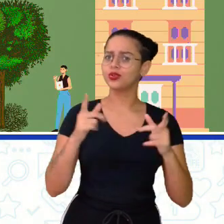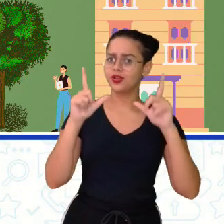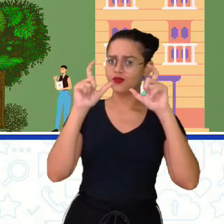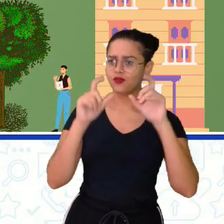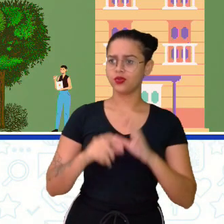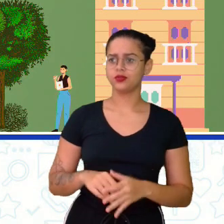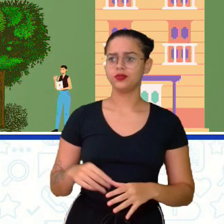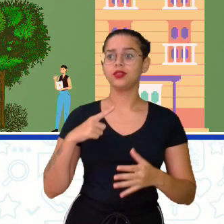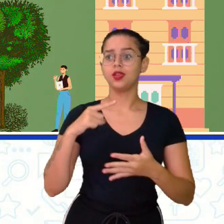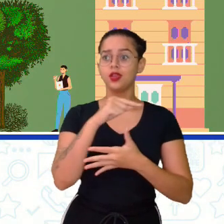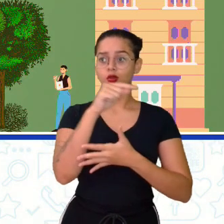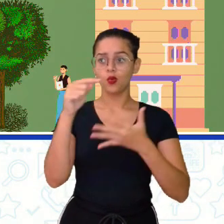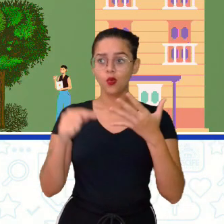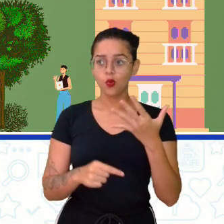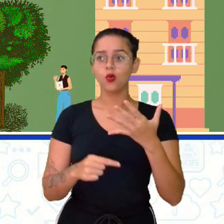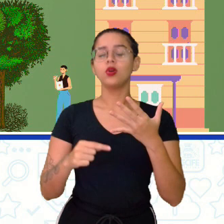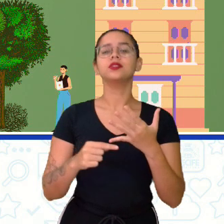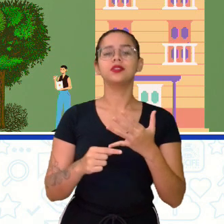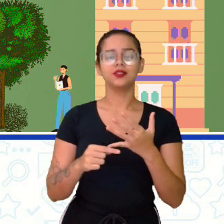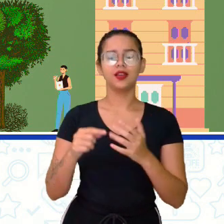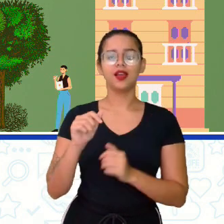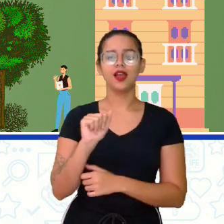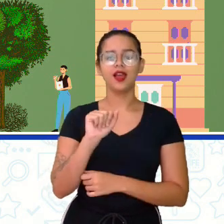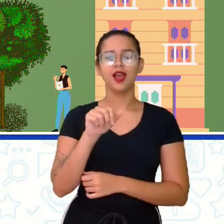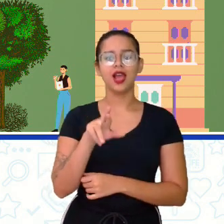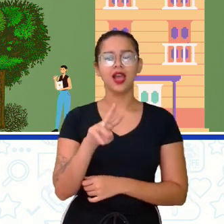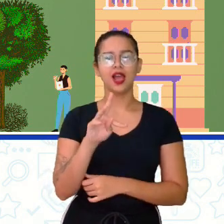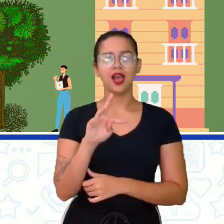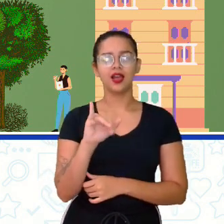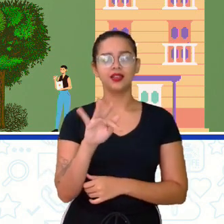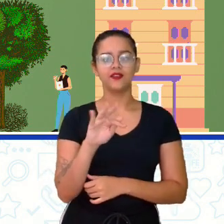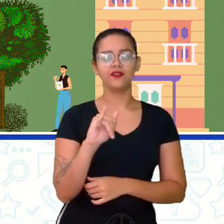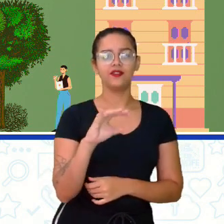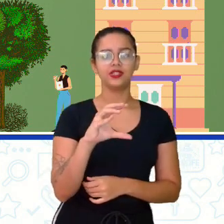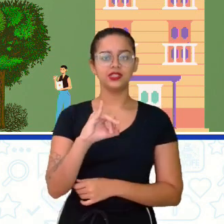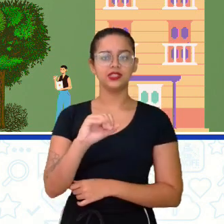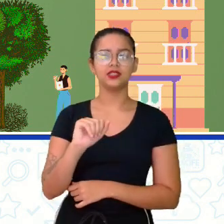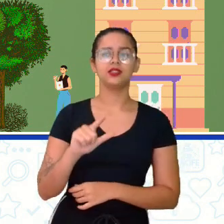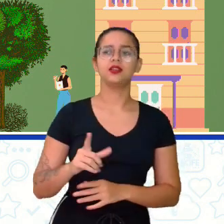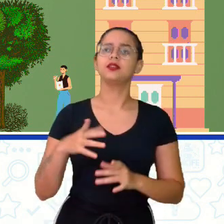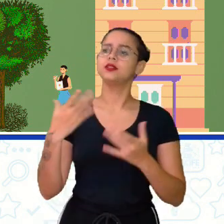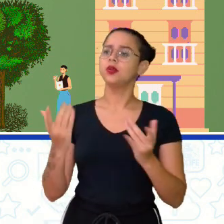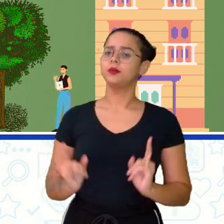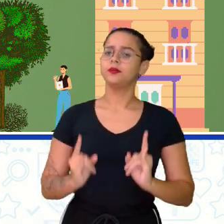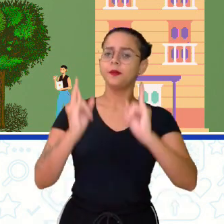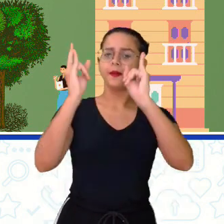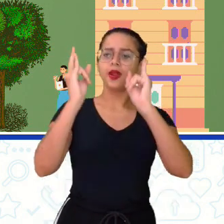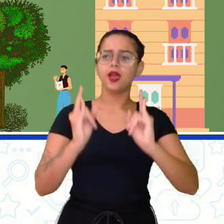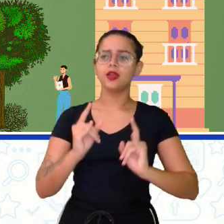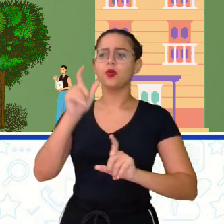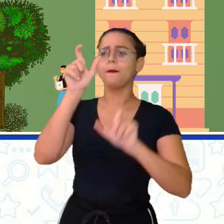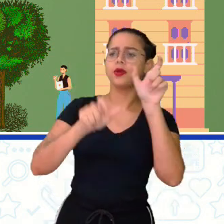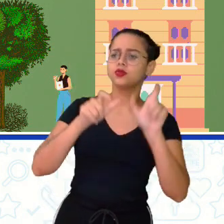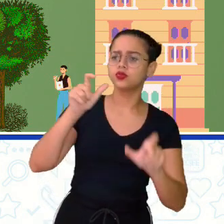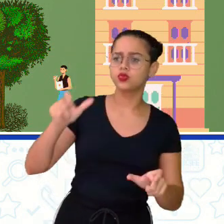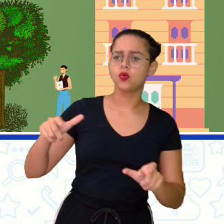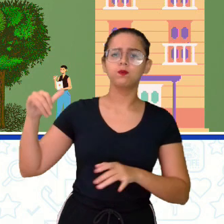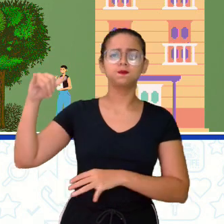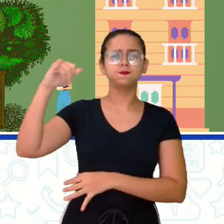Apareceram elementos artificiais. Então apareceu um prédio, apareceram as pessoas, apareceu um aviãozinho